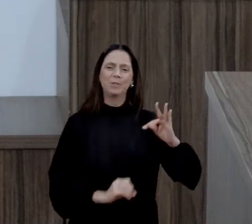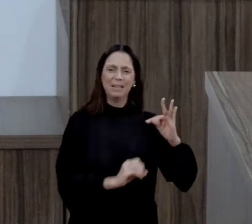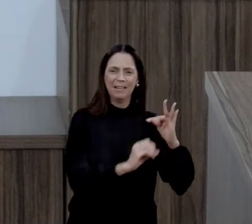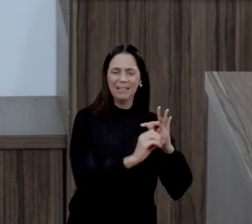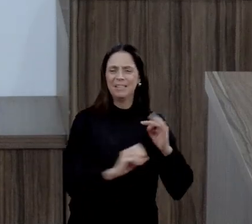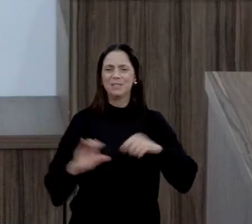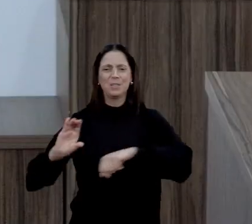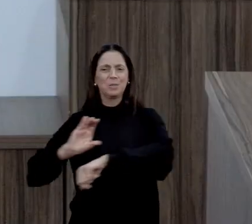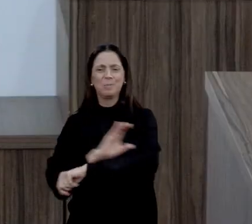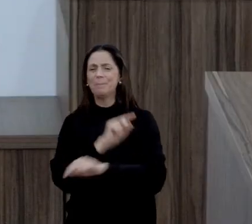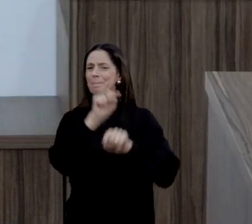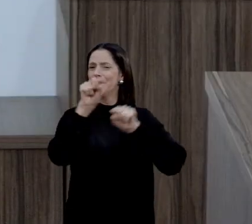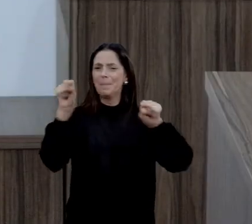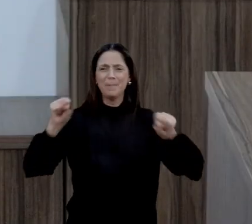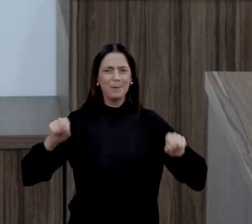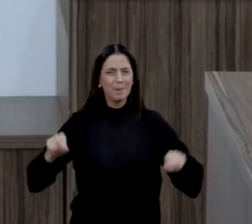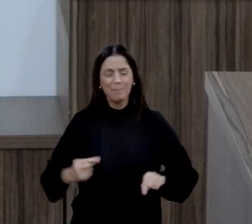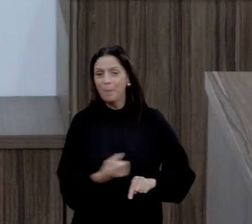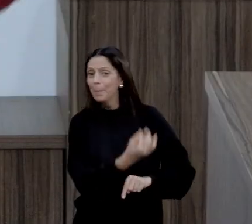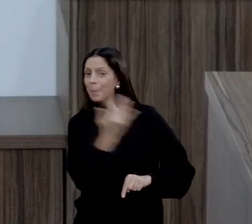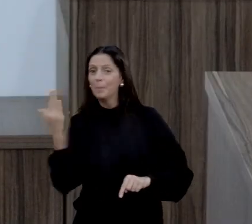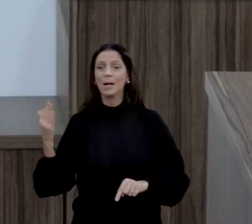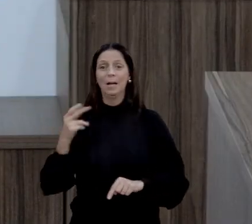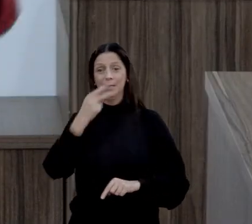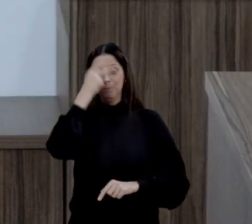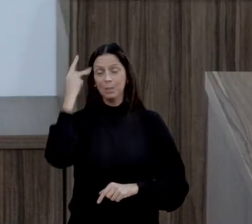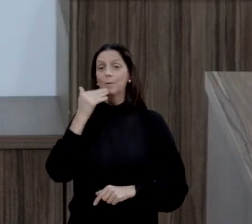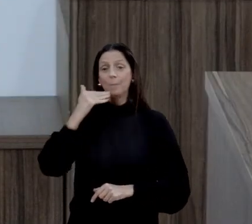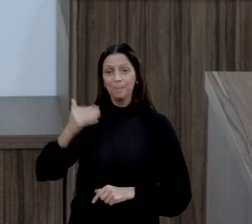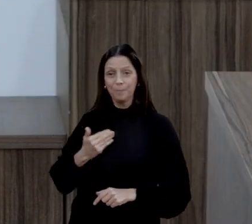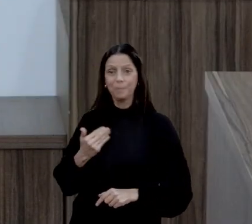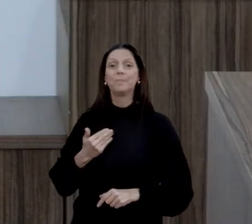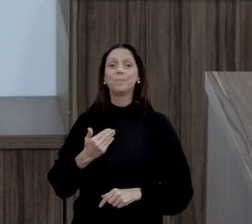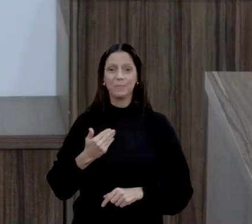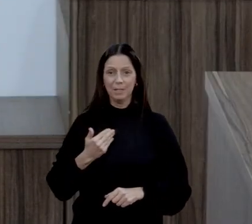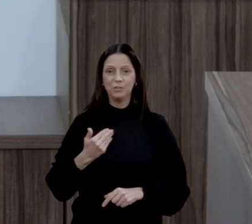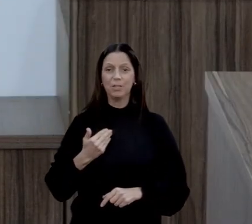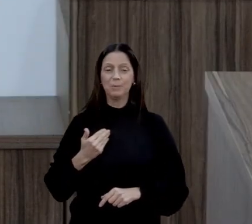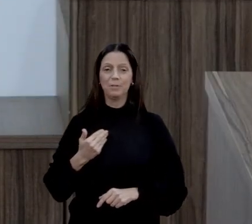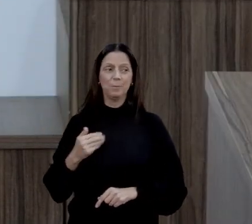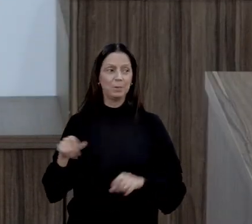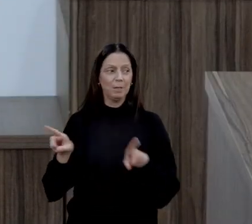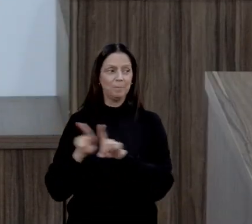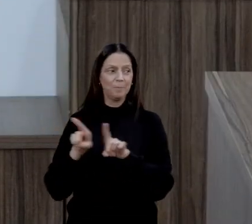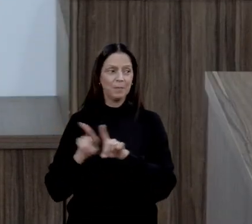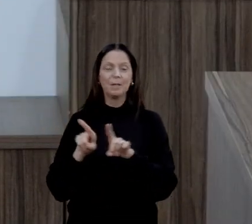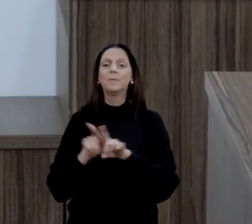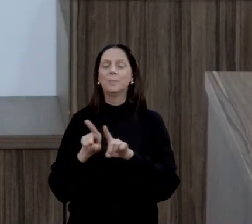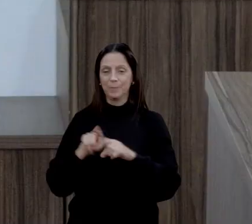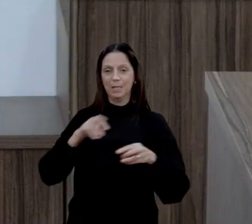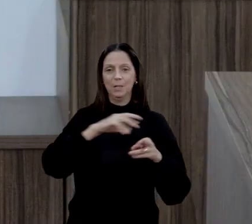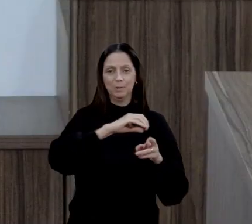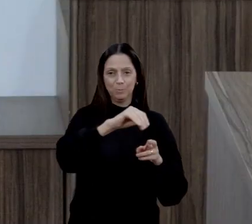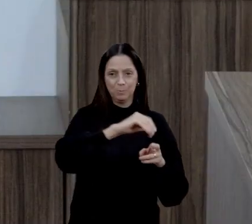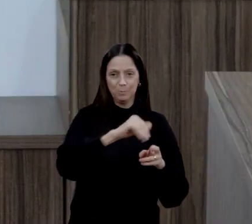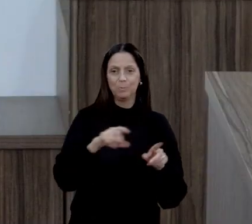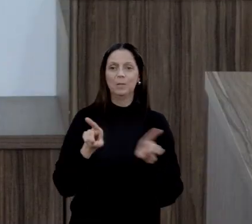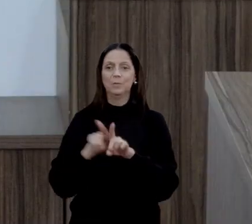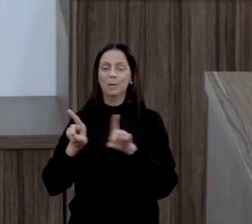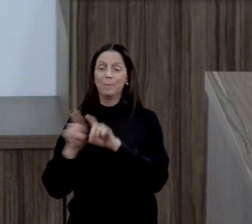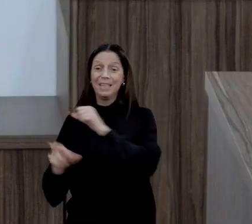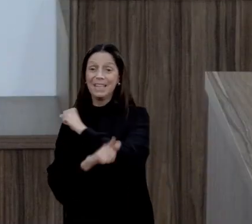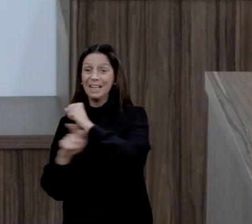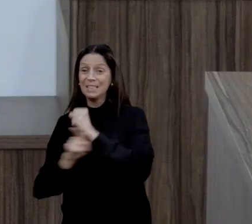Estopavas, enfim, nos mais diversos cantinhos da nossa cidade. O pessoal recebi agora aqui da região da Pastor, aqui do Ribeirão Fresco, né? Na região sul da cidade, enfim,